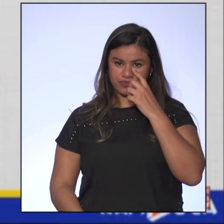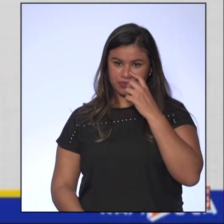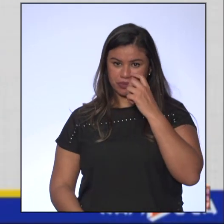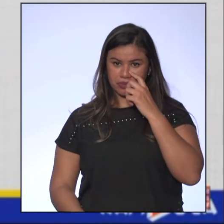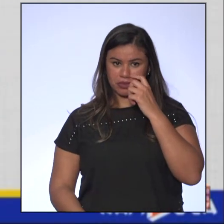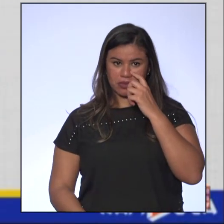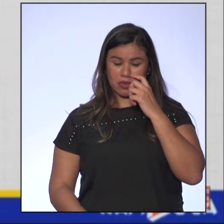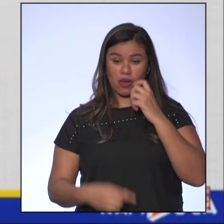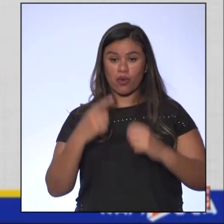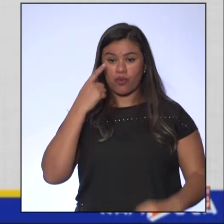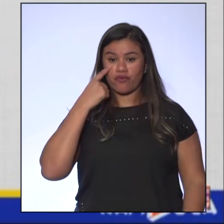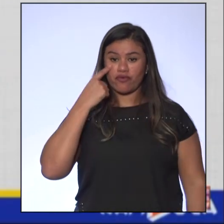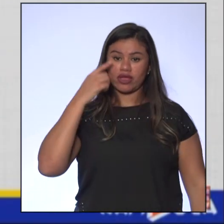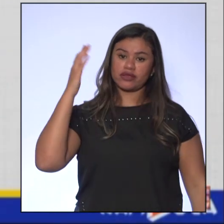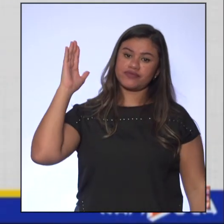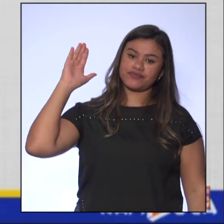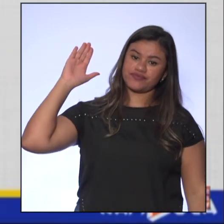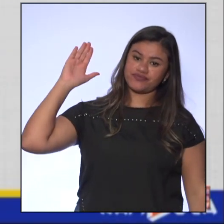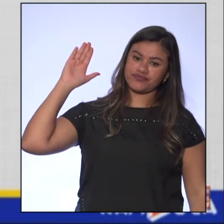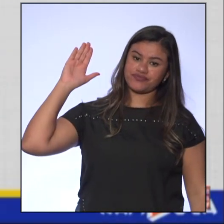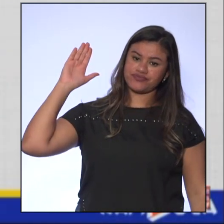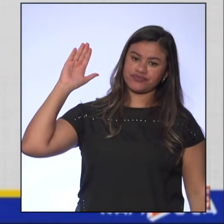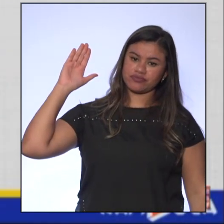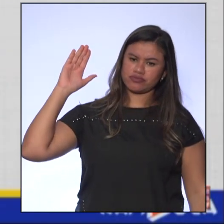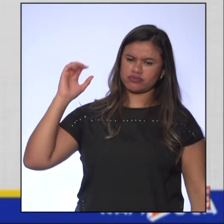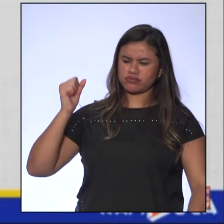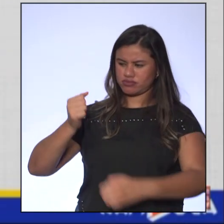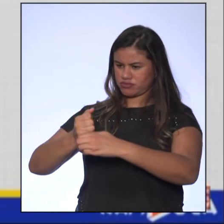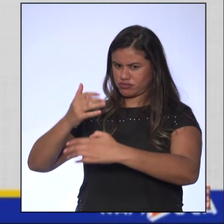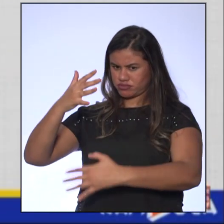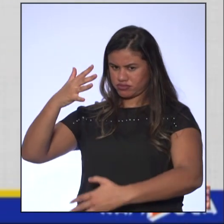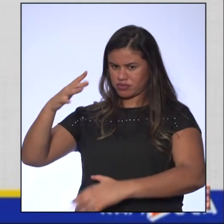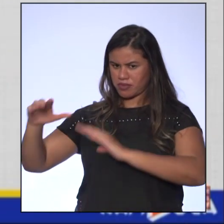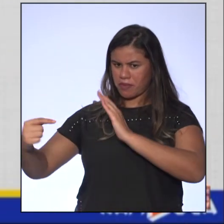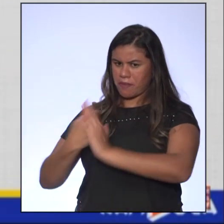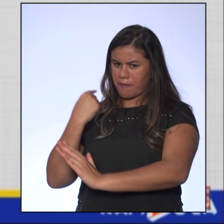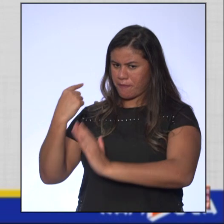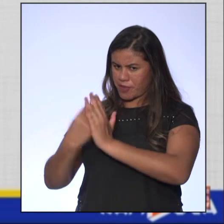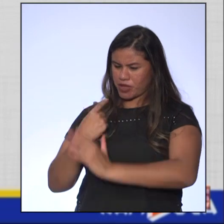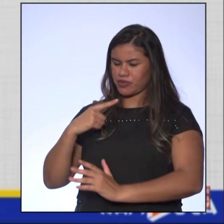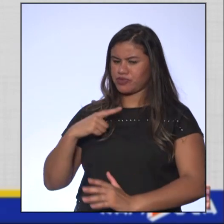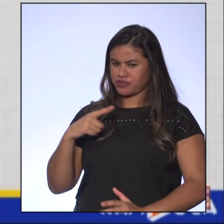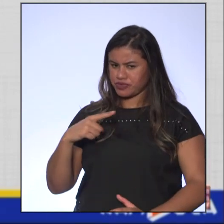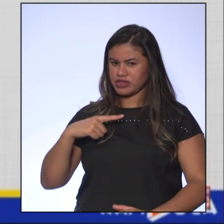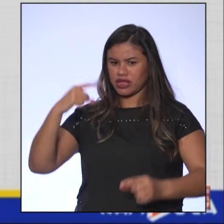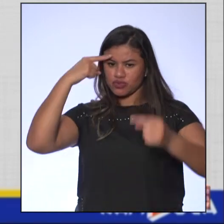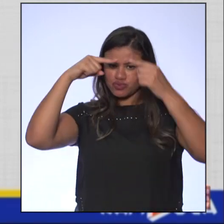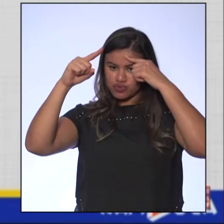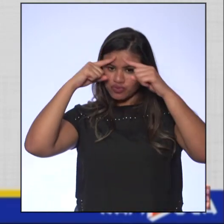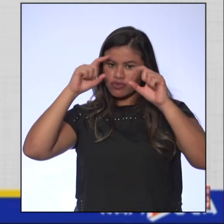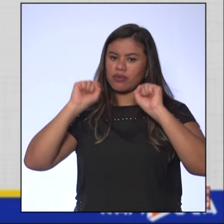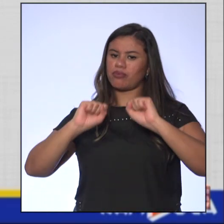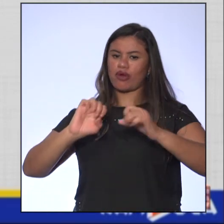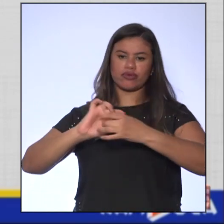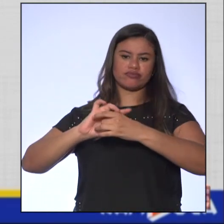aí. Tem algum comentário aí? Chegou alguma pergunta? Coloque alguma dúvida.